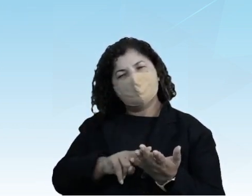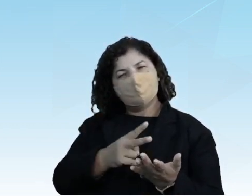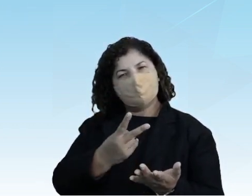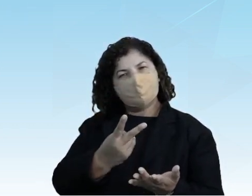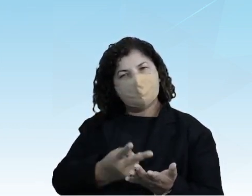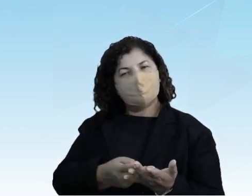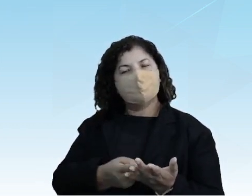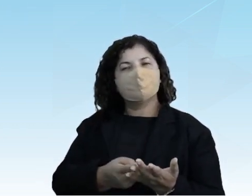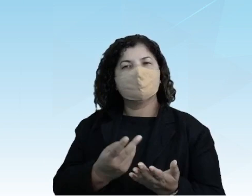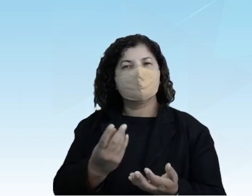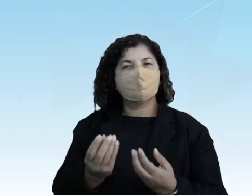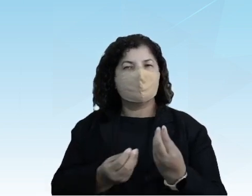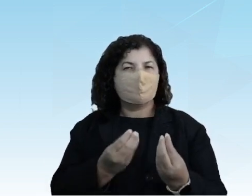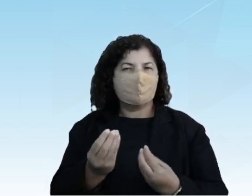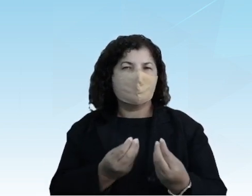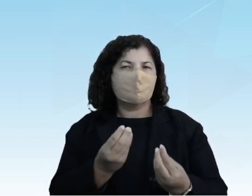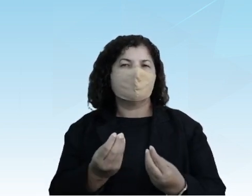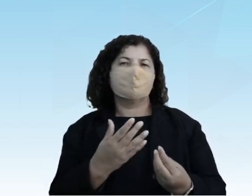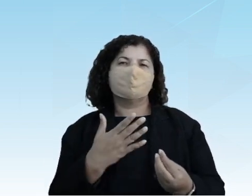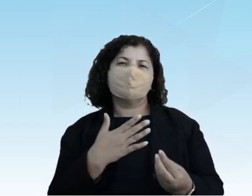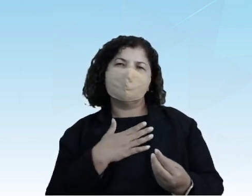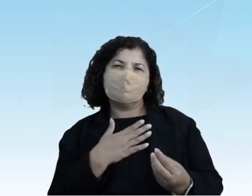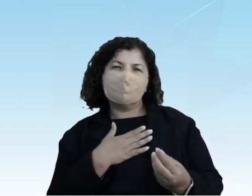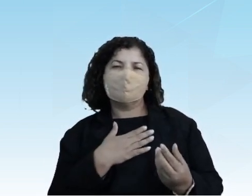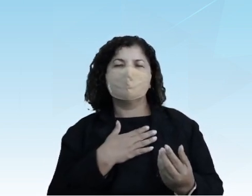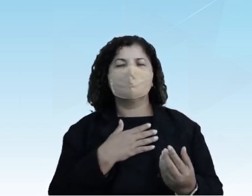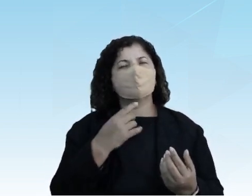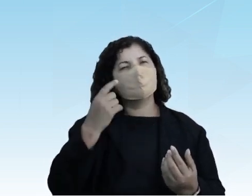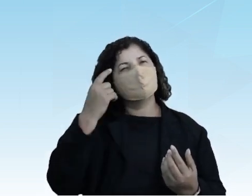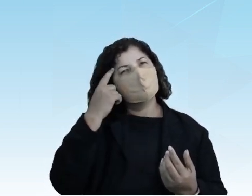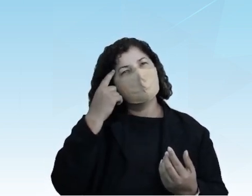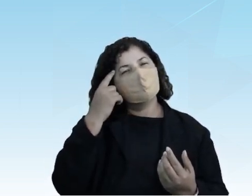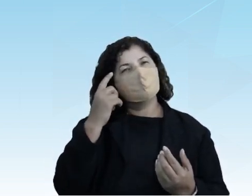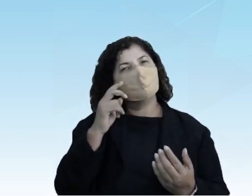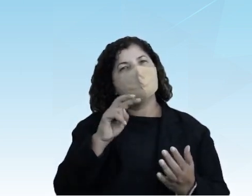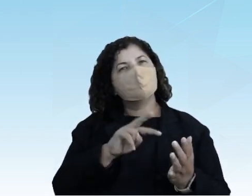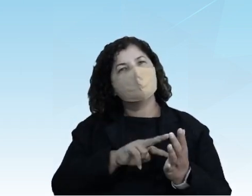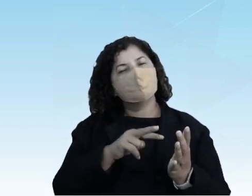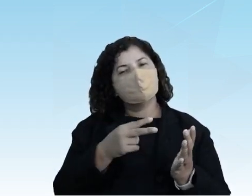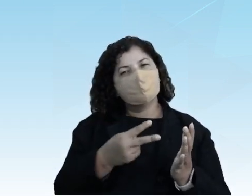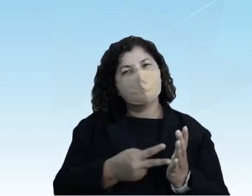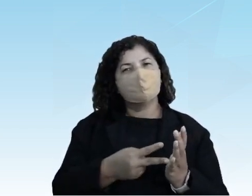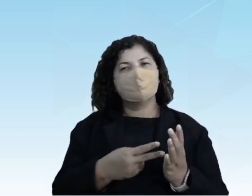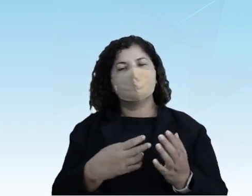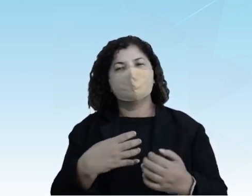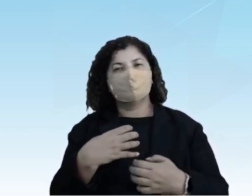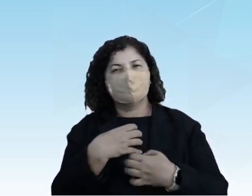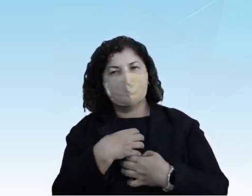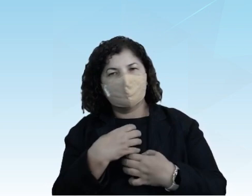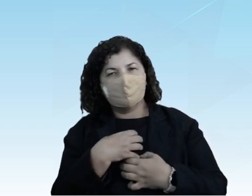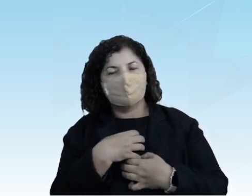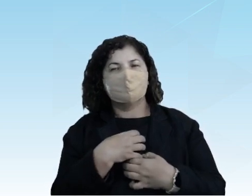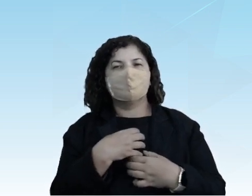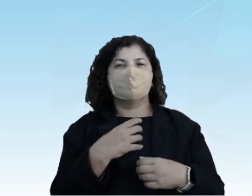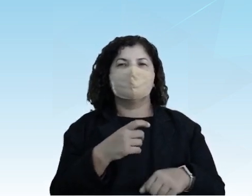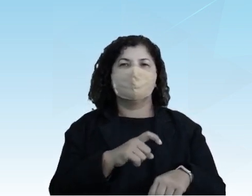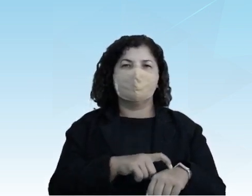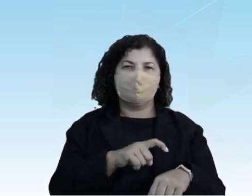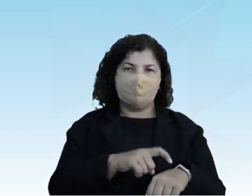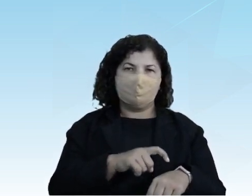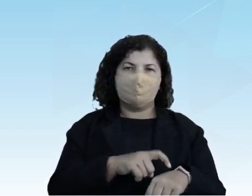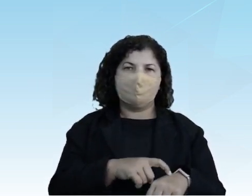sua orientação, né? Seu sentido no tempo, né? Então, nós temos aí, né?